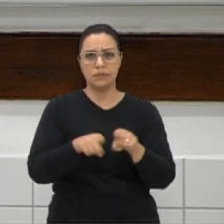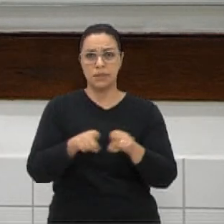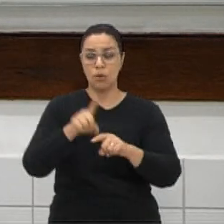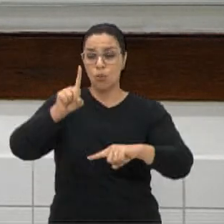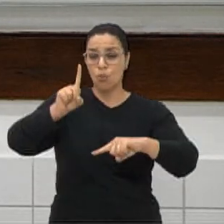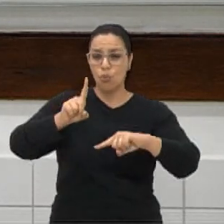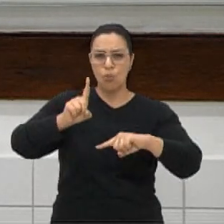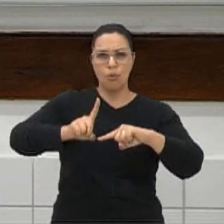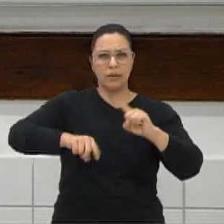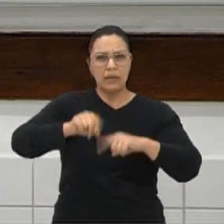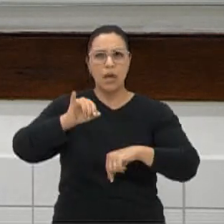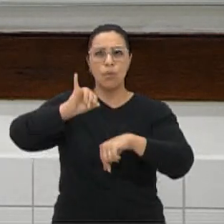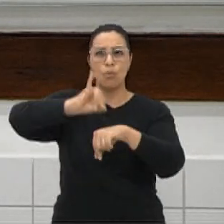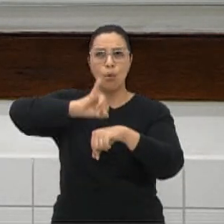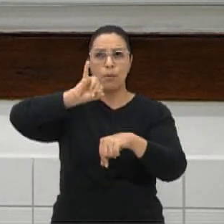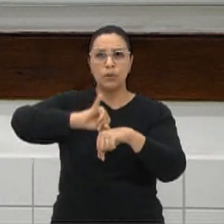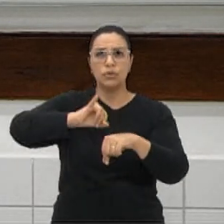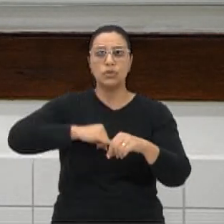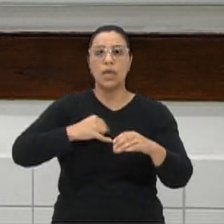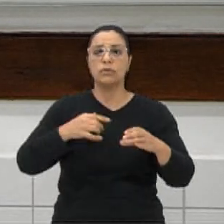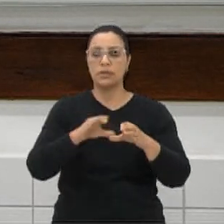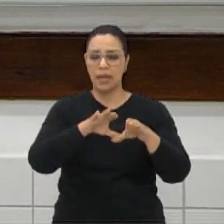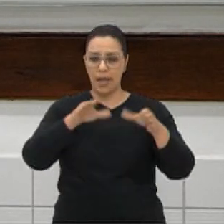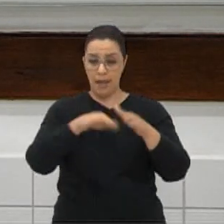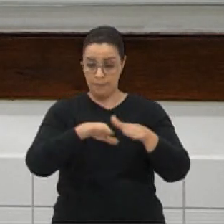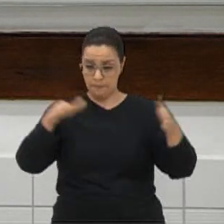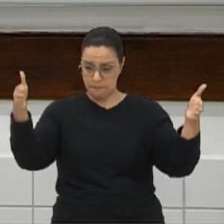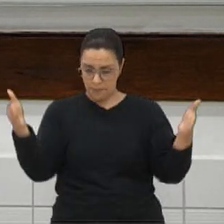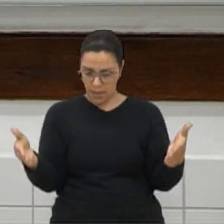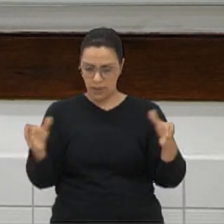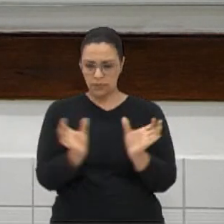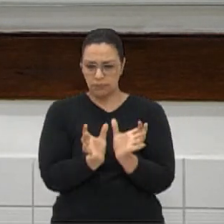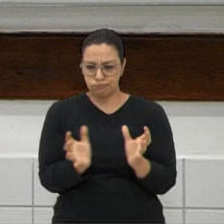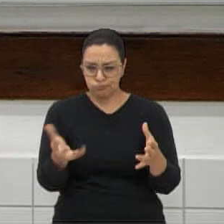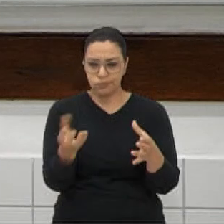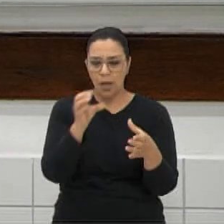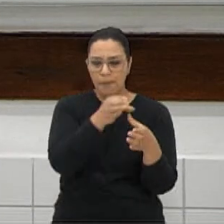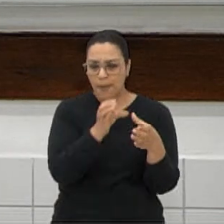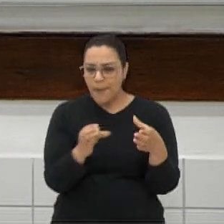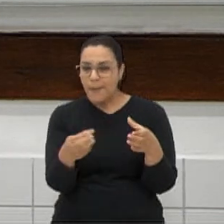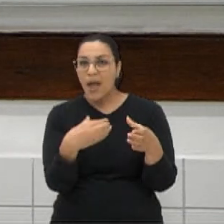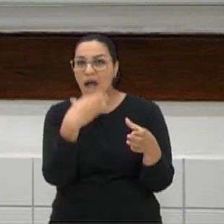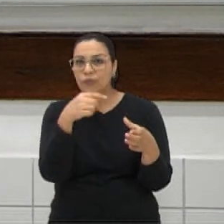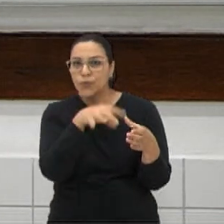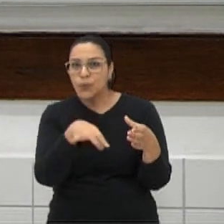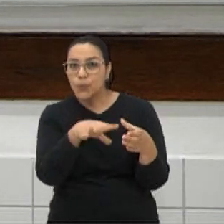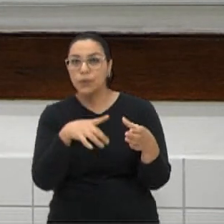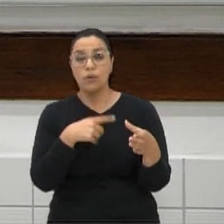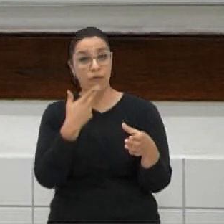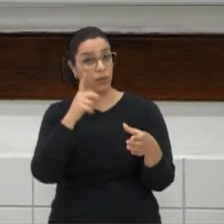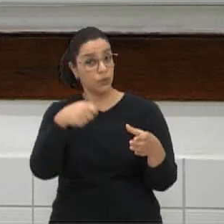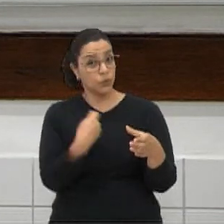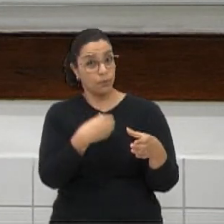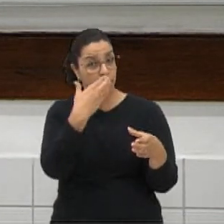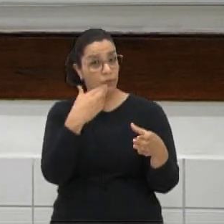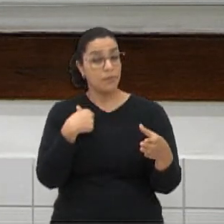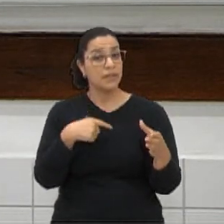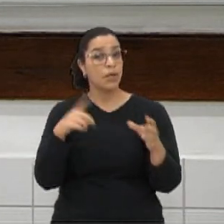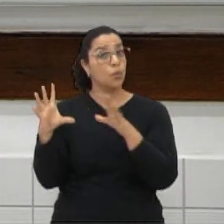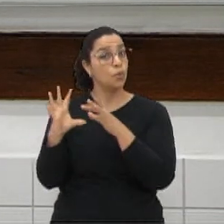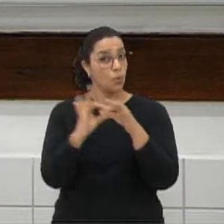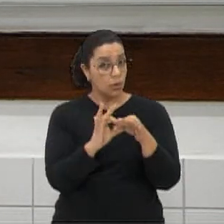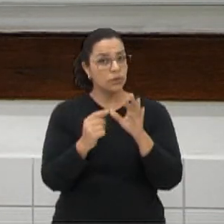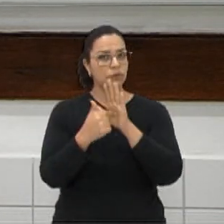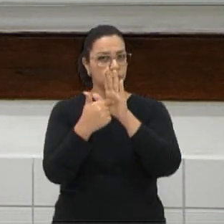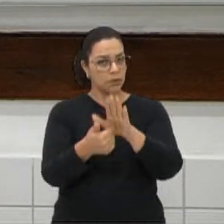o objeto que a fruta está sobre a mesa. Mas também a natureza morta não vai trabalhar só frutas, eu estou trazendo aqui para vocês um